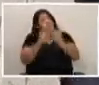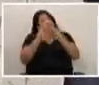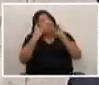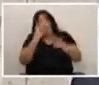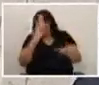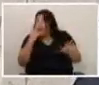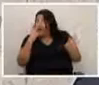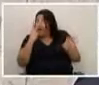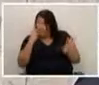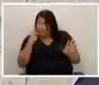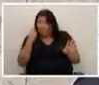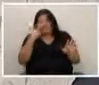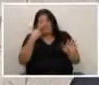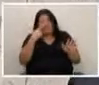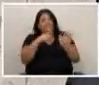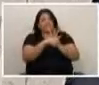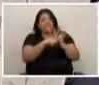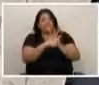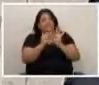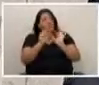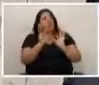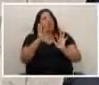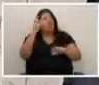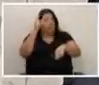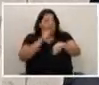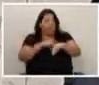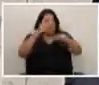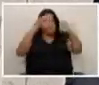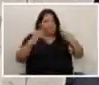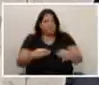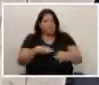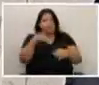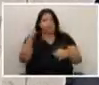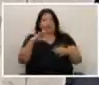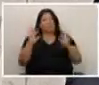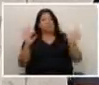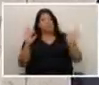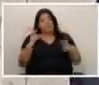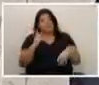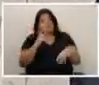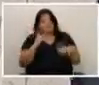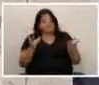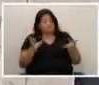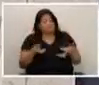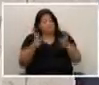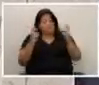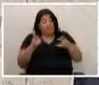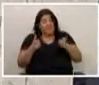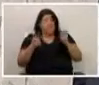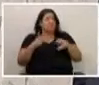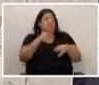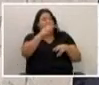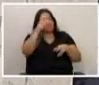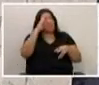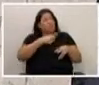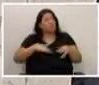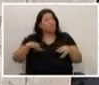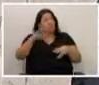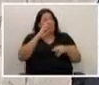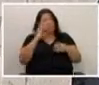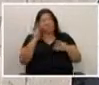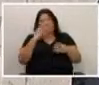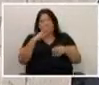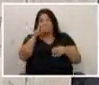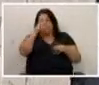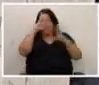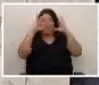da polícia científica para determinar exatamente o horário da morte. Mas a primeira presunção que se tem é que aquelas pessoas tenham morrido da meia-noite a 1h